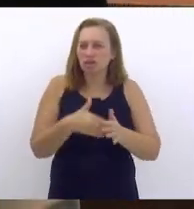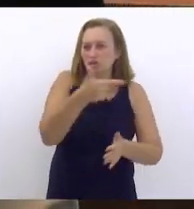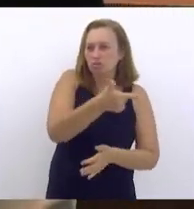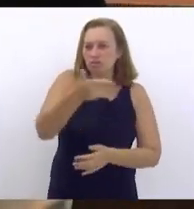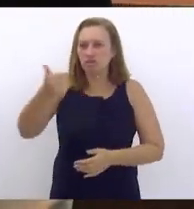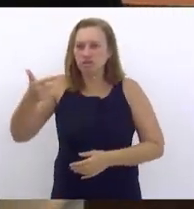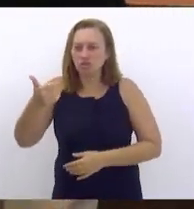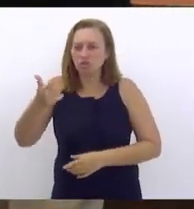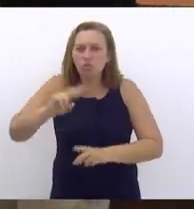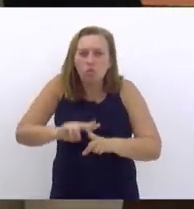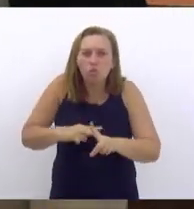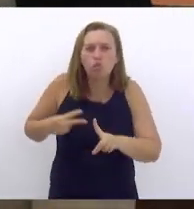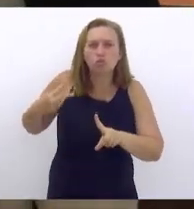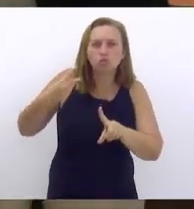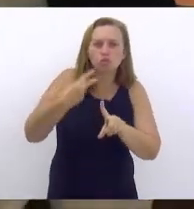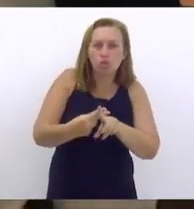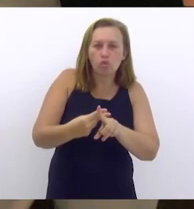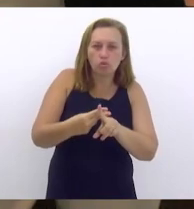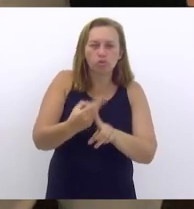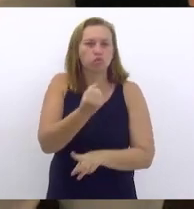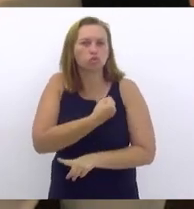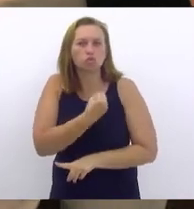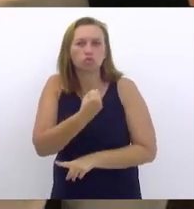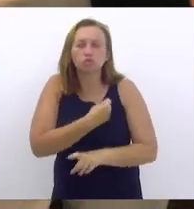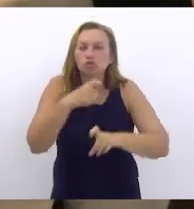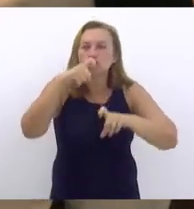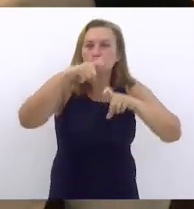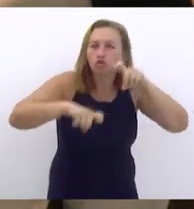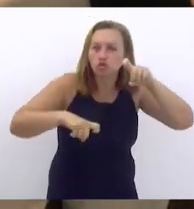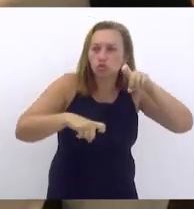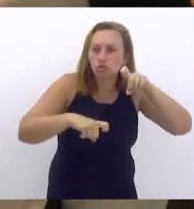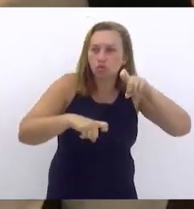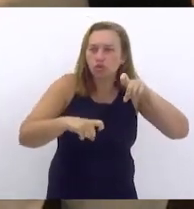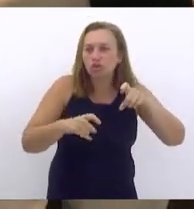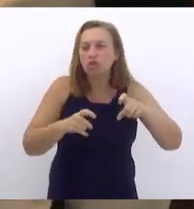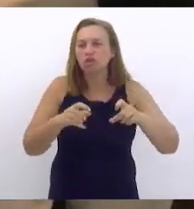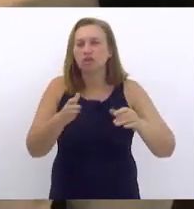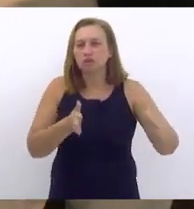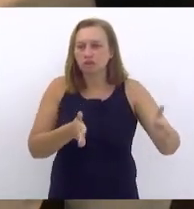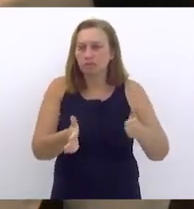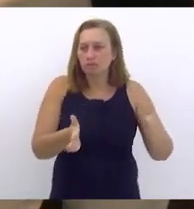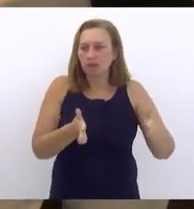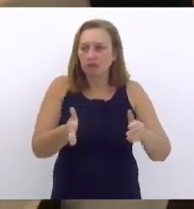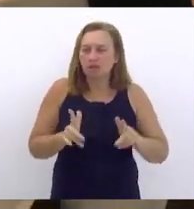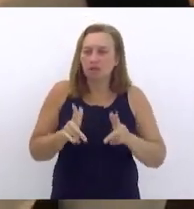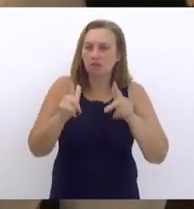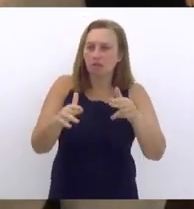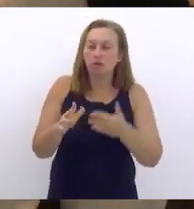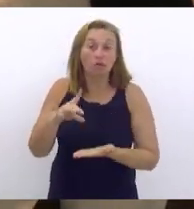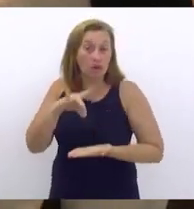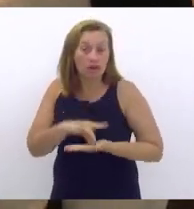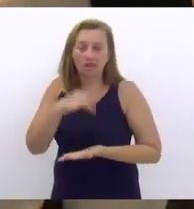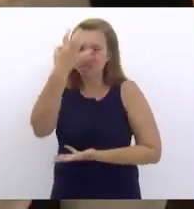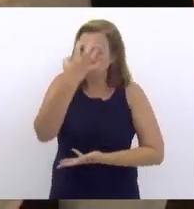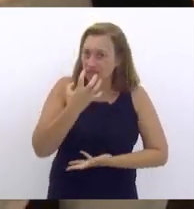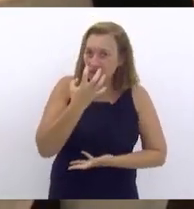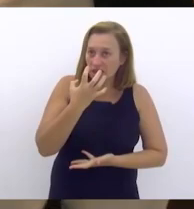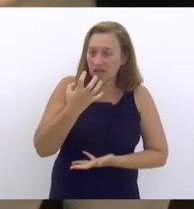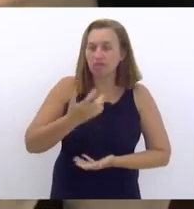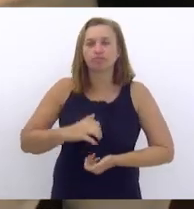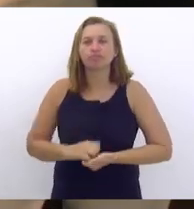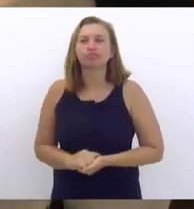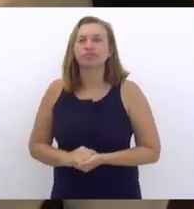e quase o dobro o número de estupros nesse mesmo intervalo. É uma realidade gravíssima em